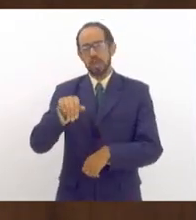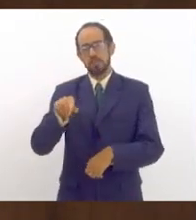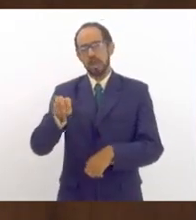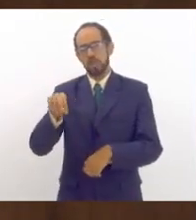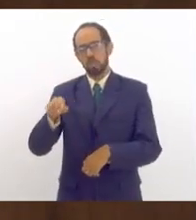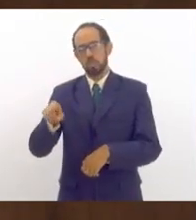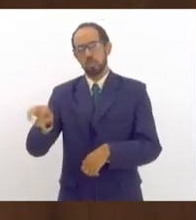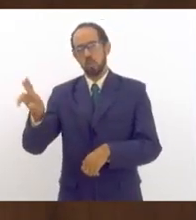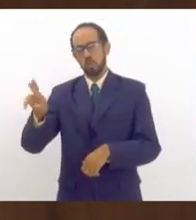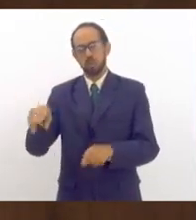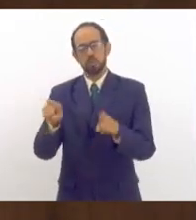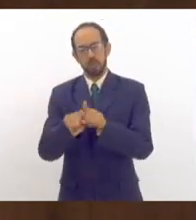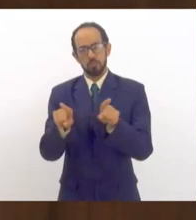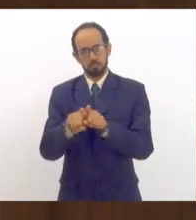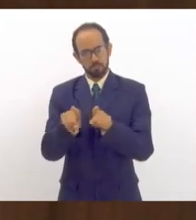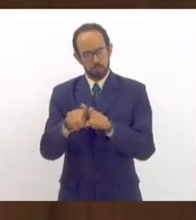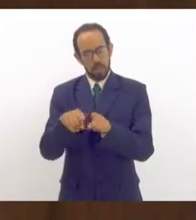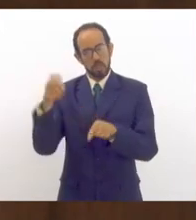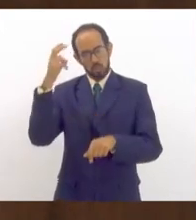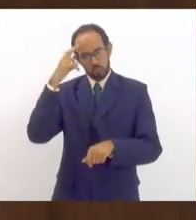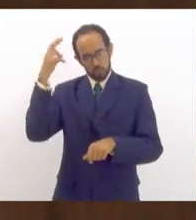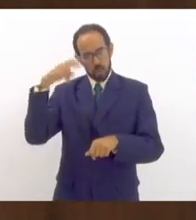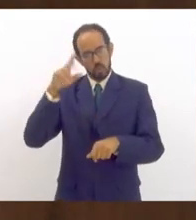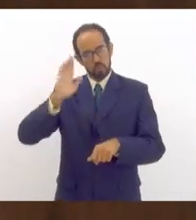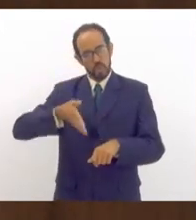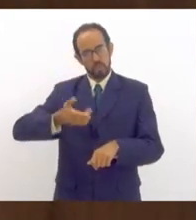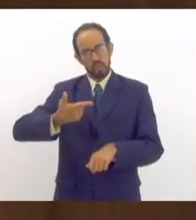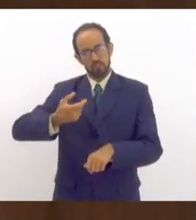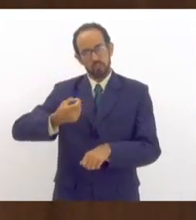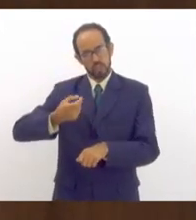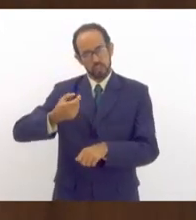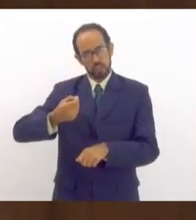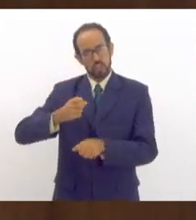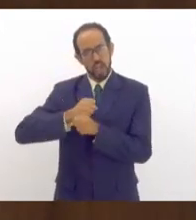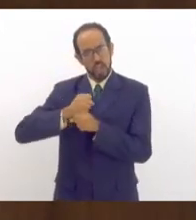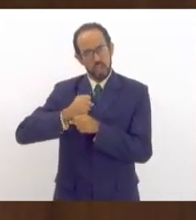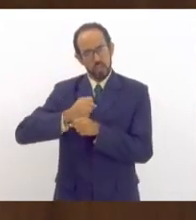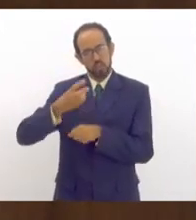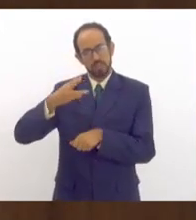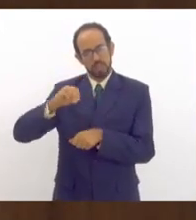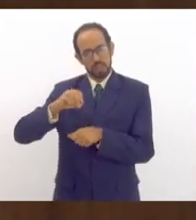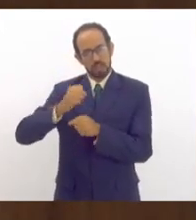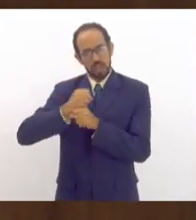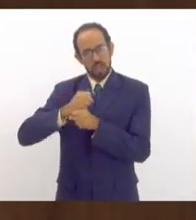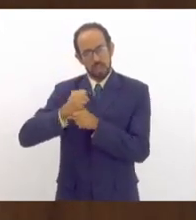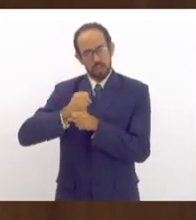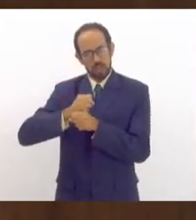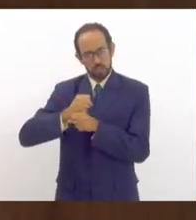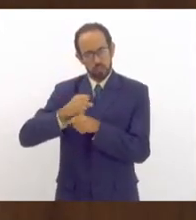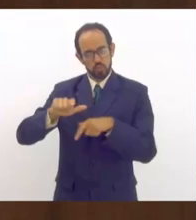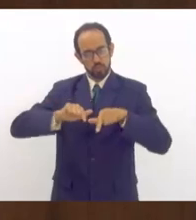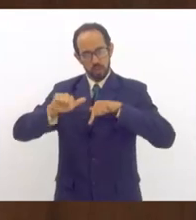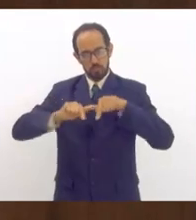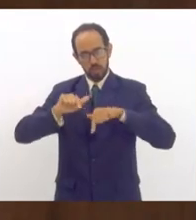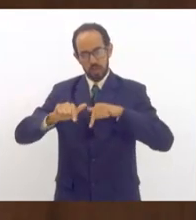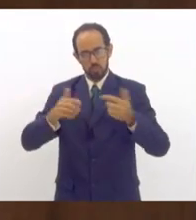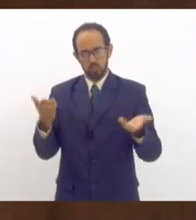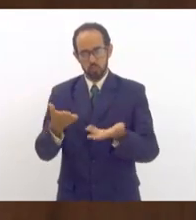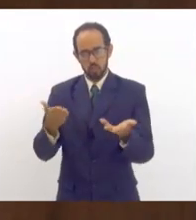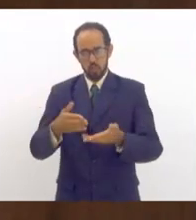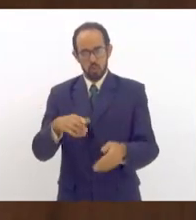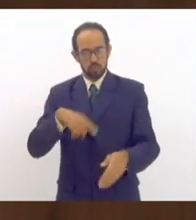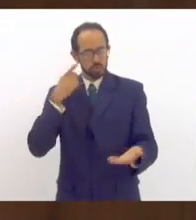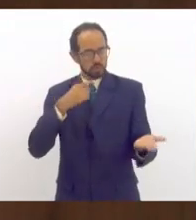Trabalhadores de 20 de 30 anos de trabalho e serviços prestados para o nosso estado e que hoje não tem Deputado